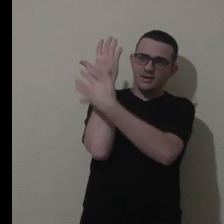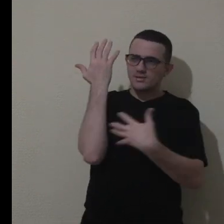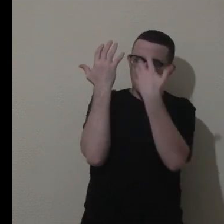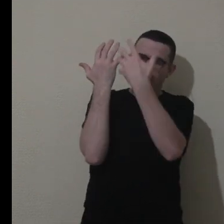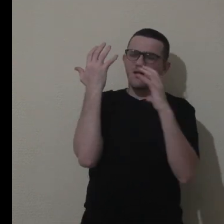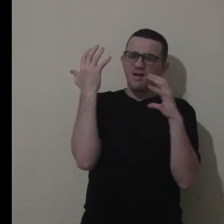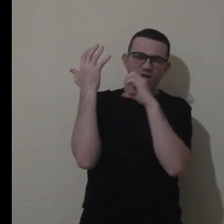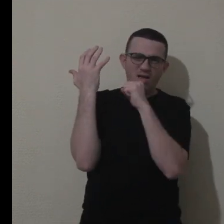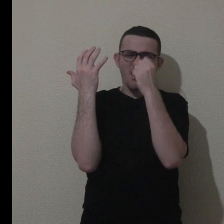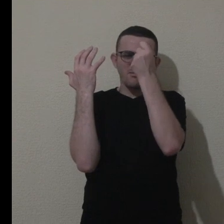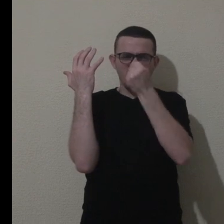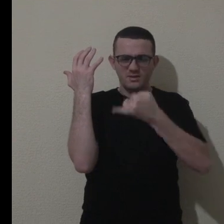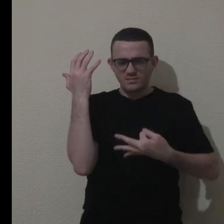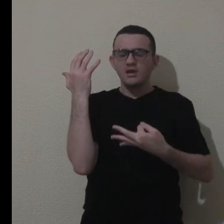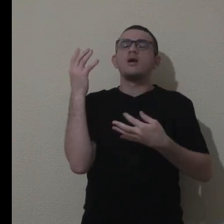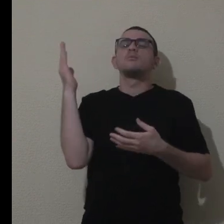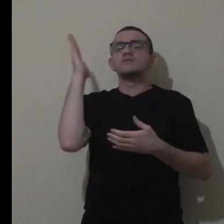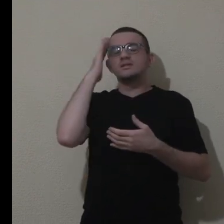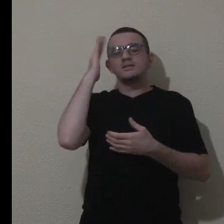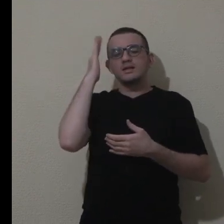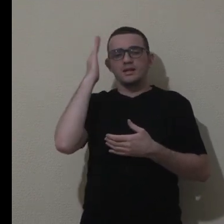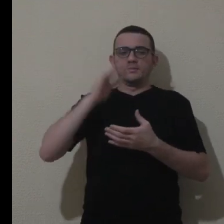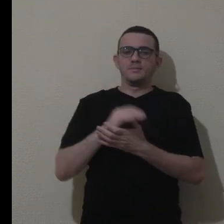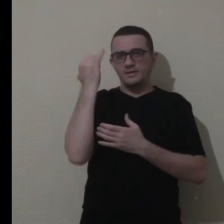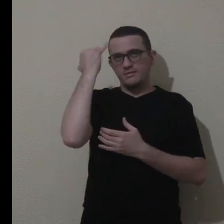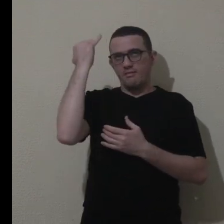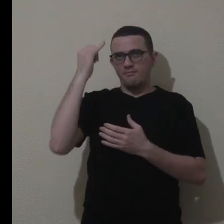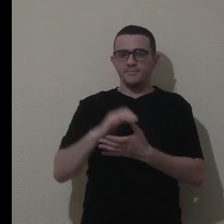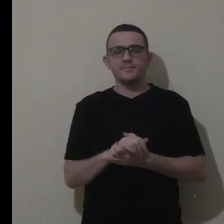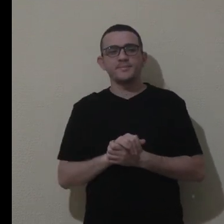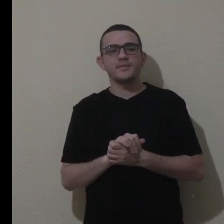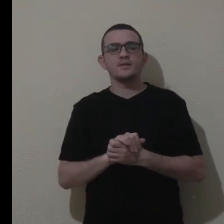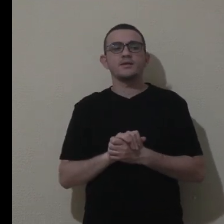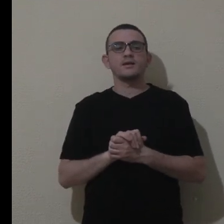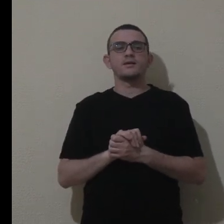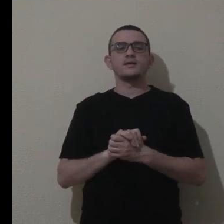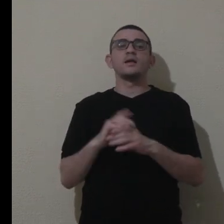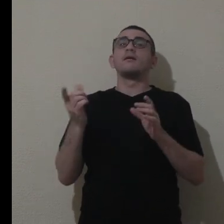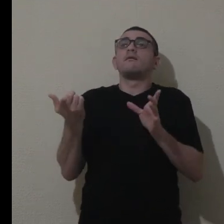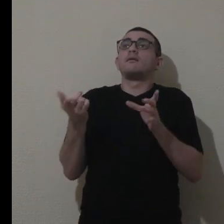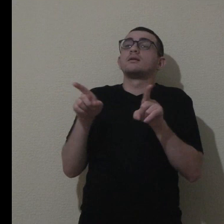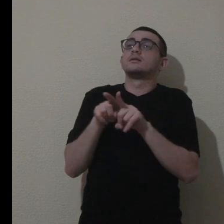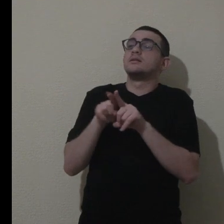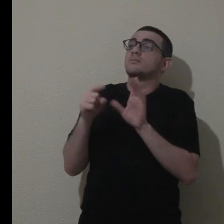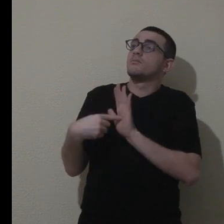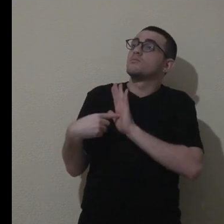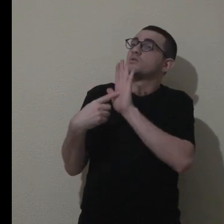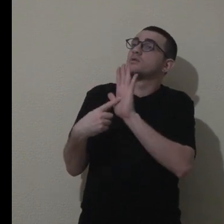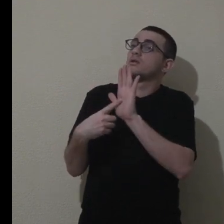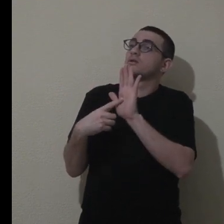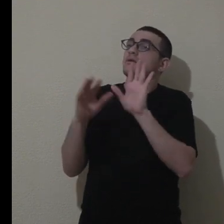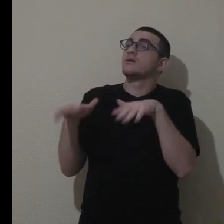aqui eu vou passar rápido, mas só para vocês terem uma ideia. E, voltando, né,